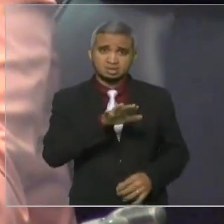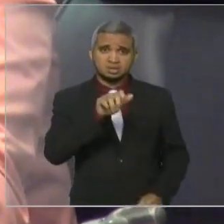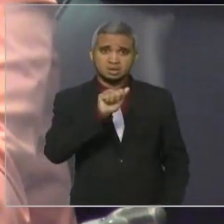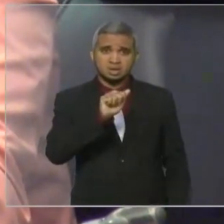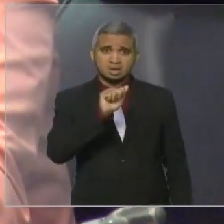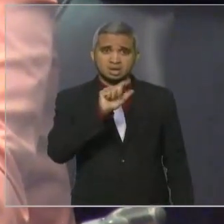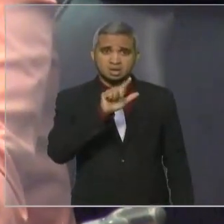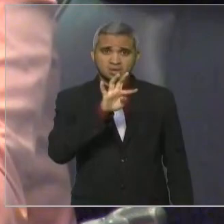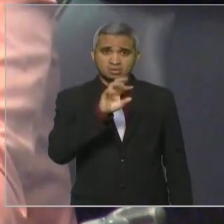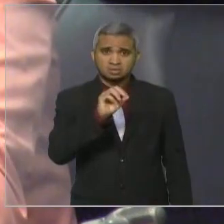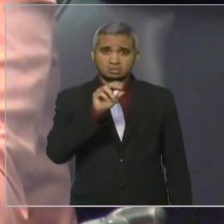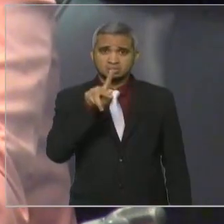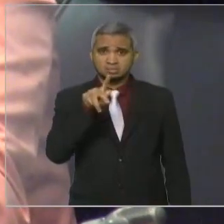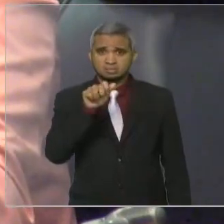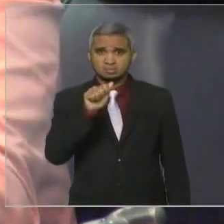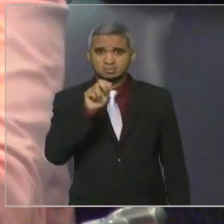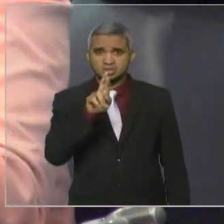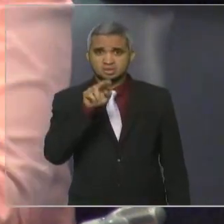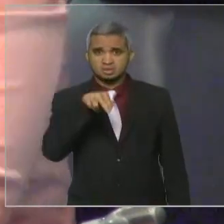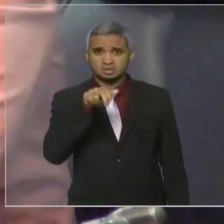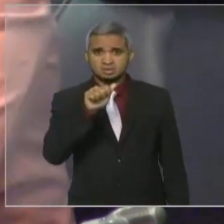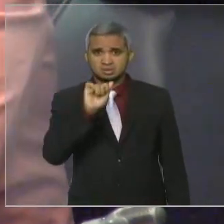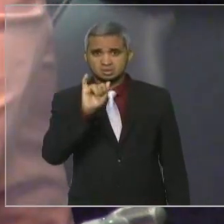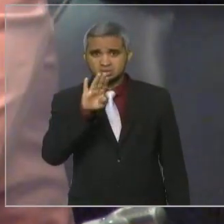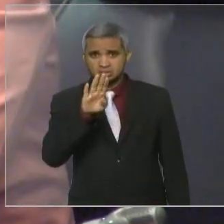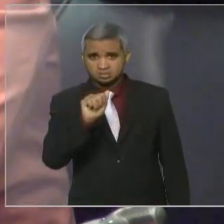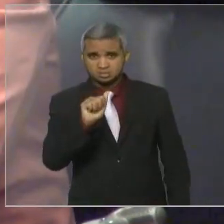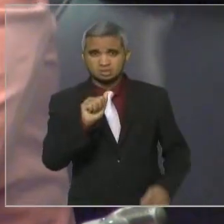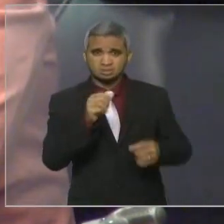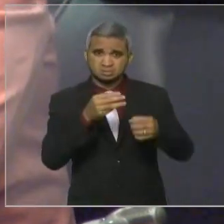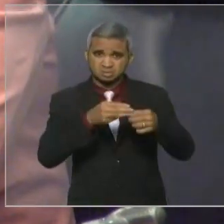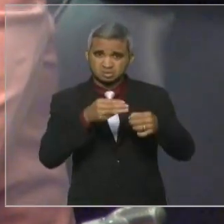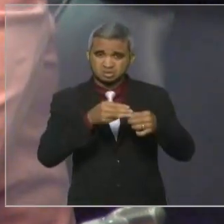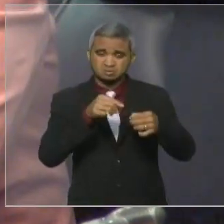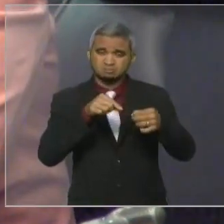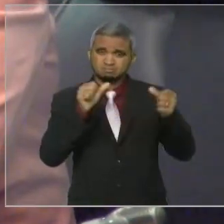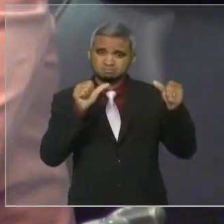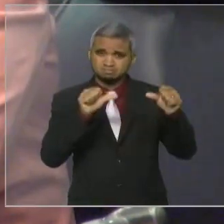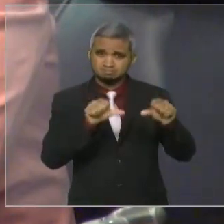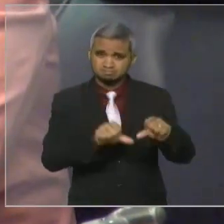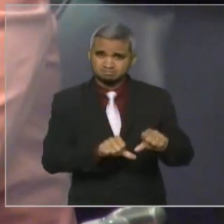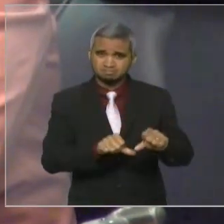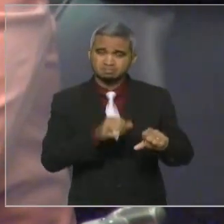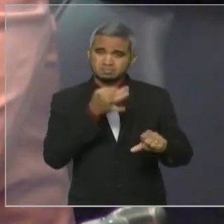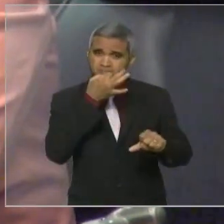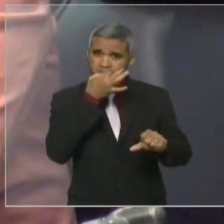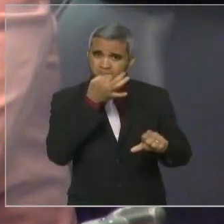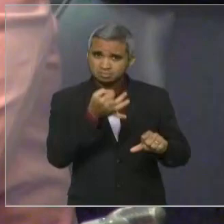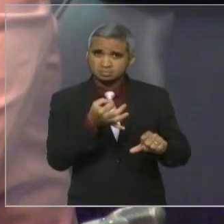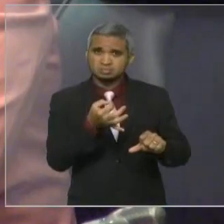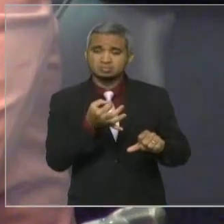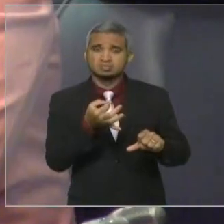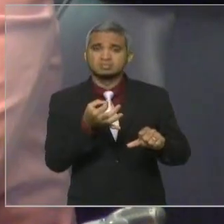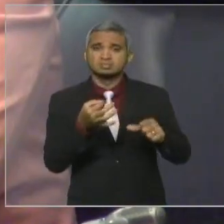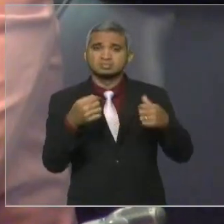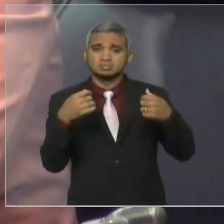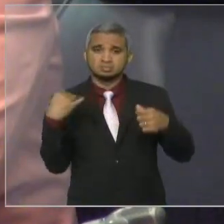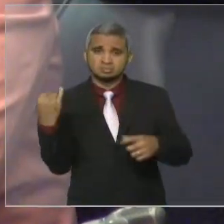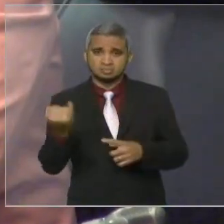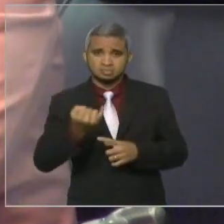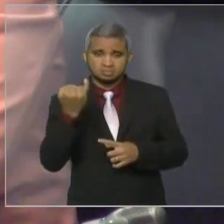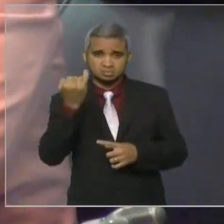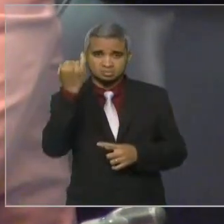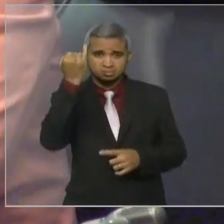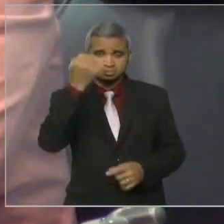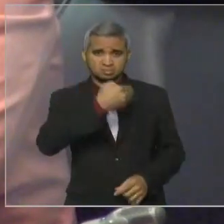que o município está uma calamidade. Então, acho que seria um gesto do Estado, do